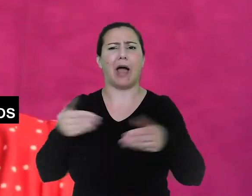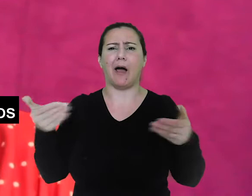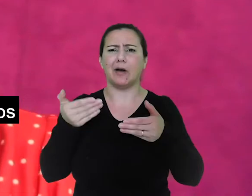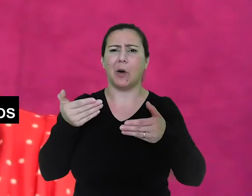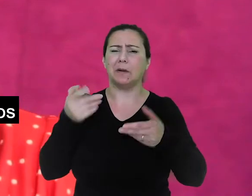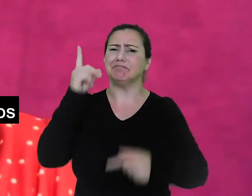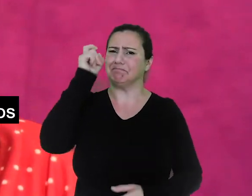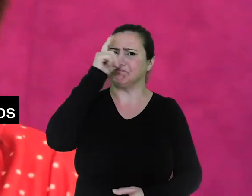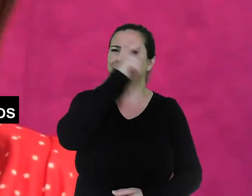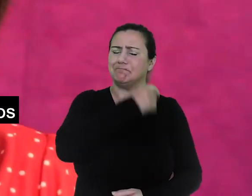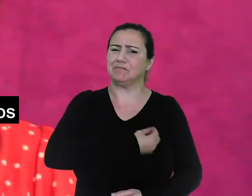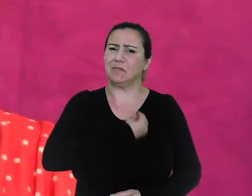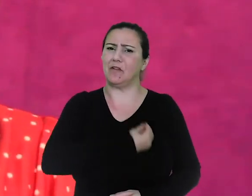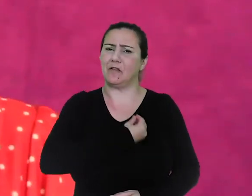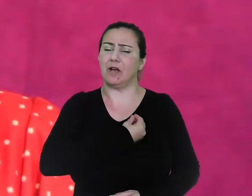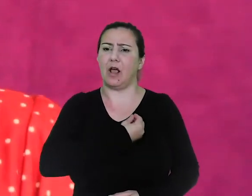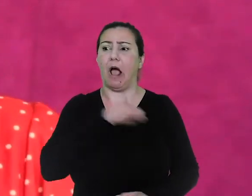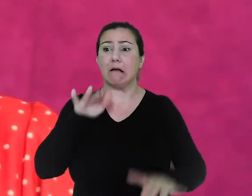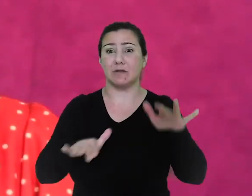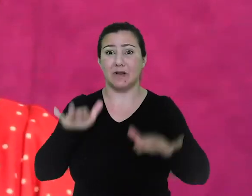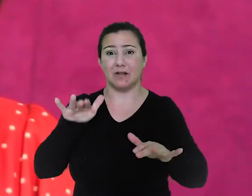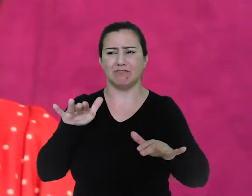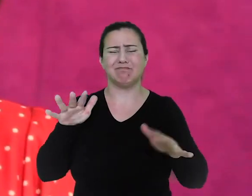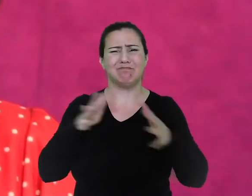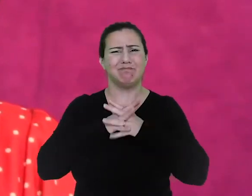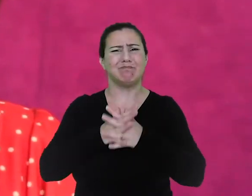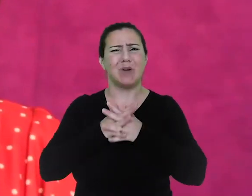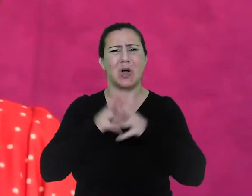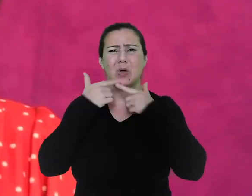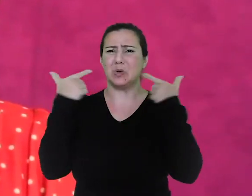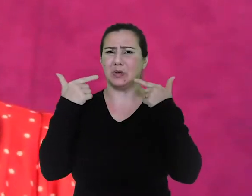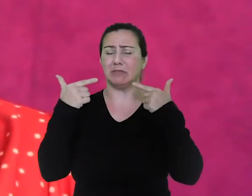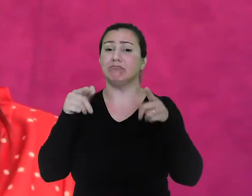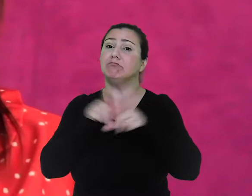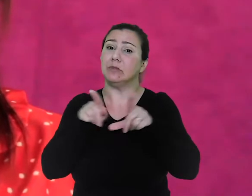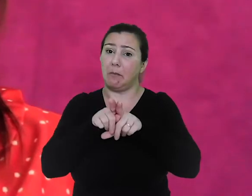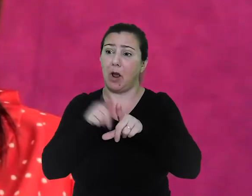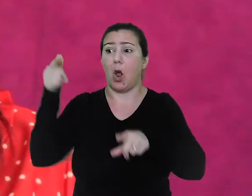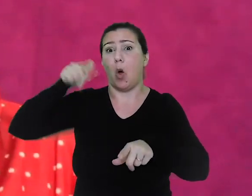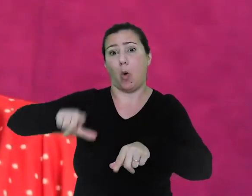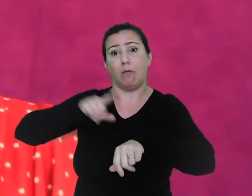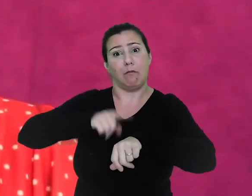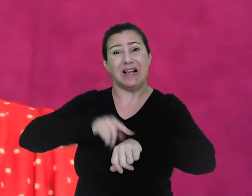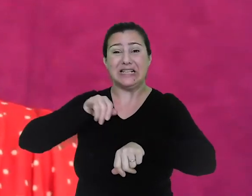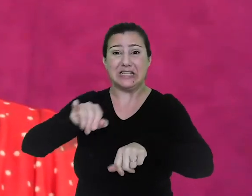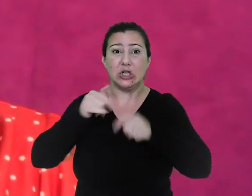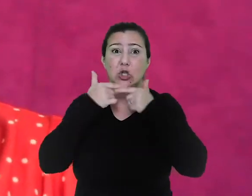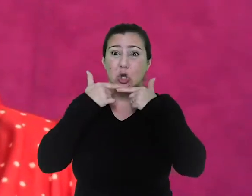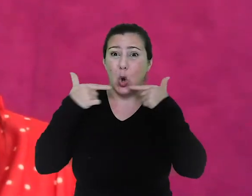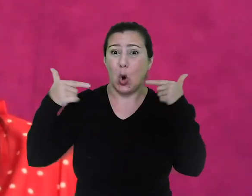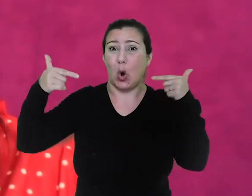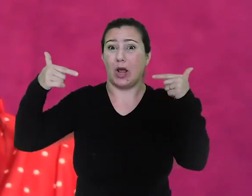nos momentos intensos que estamos vivendo muitas vezes fica difícil sorrir e também que outras